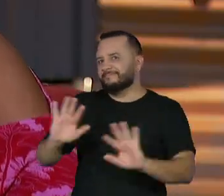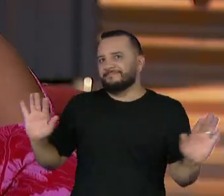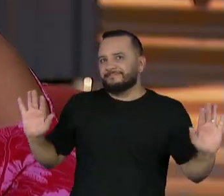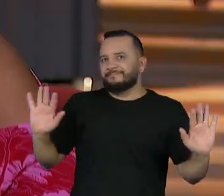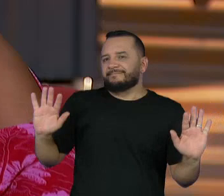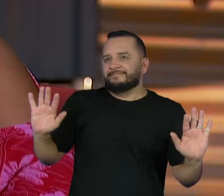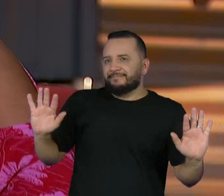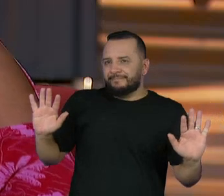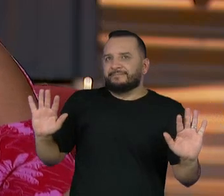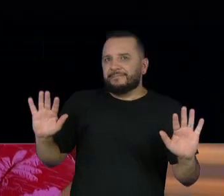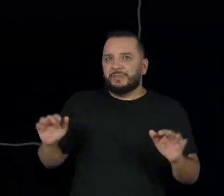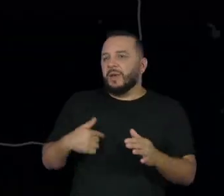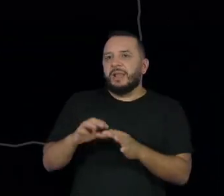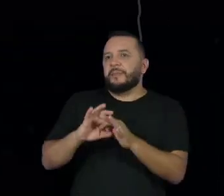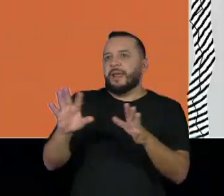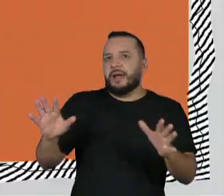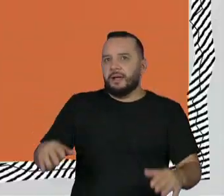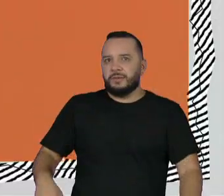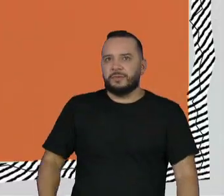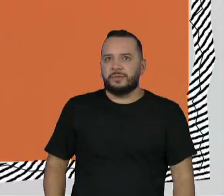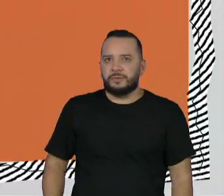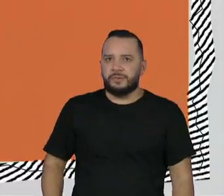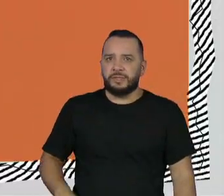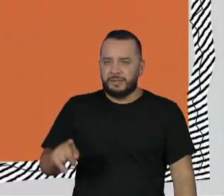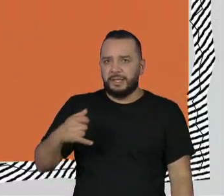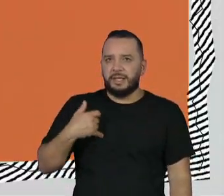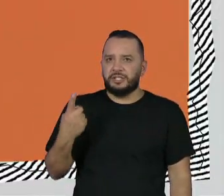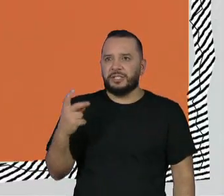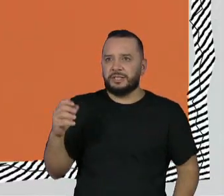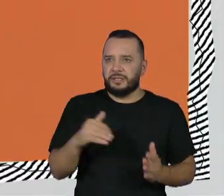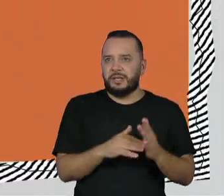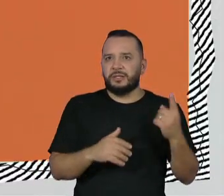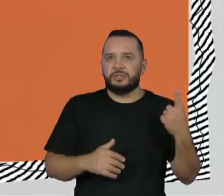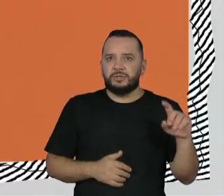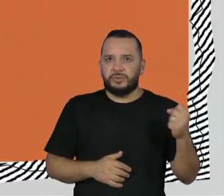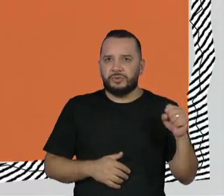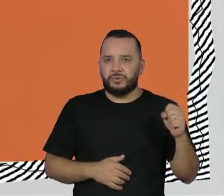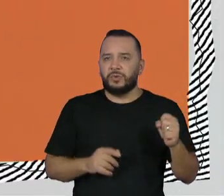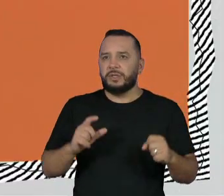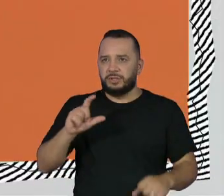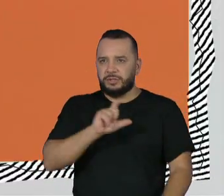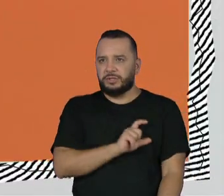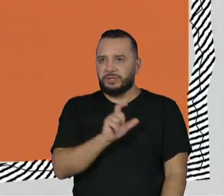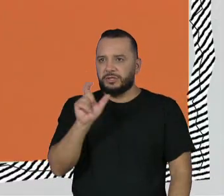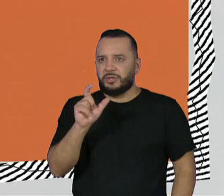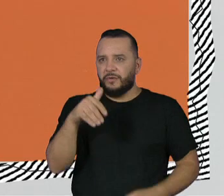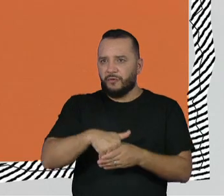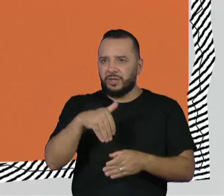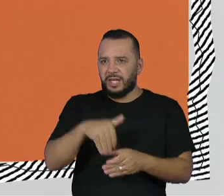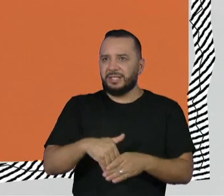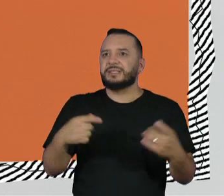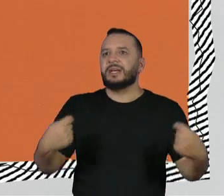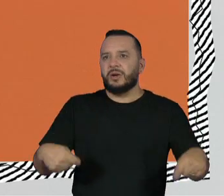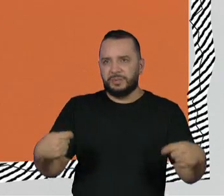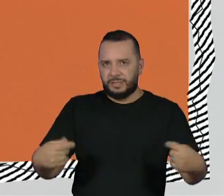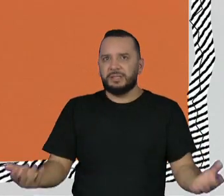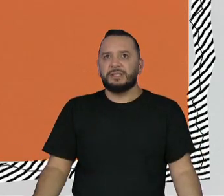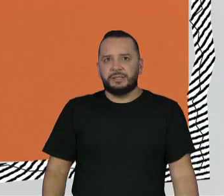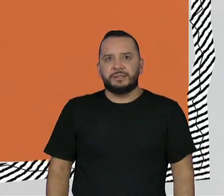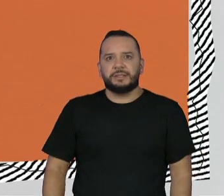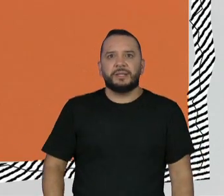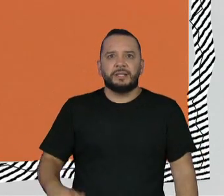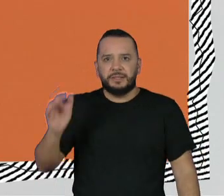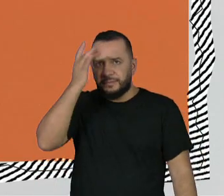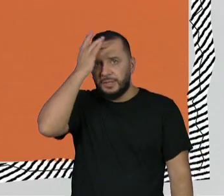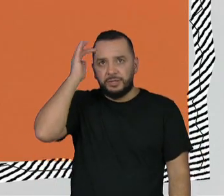é assim, liberado. Se você tem de 15 a 18 anos, tira a p*** do título de eleitor. A galera